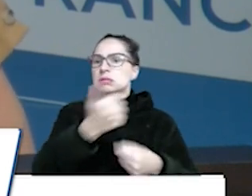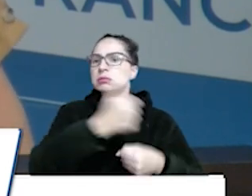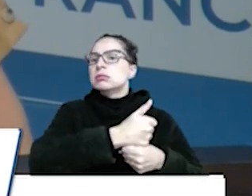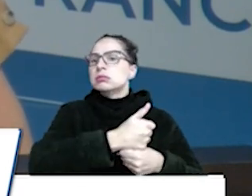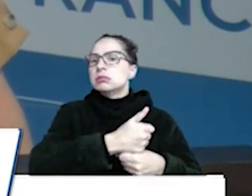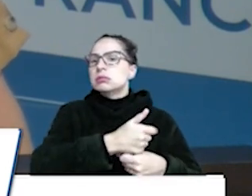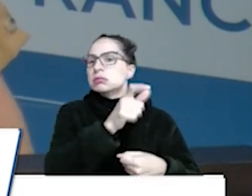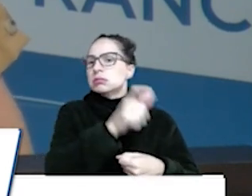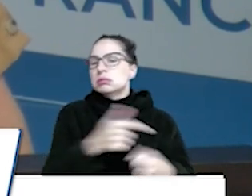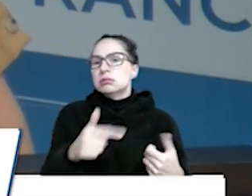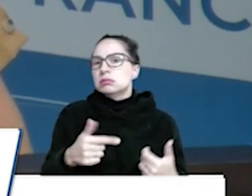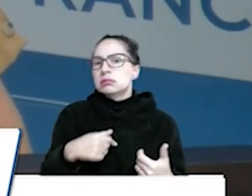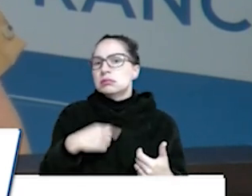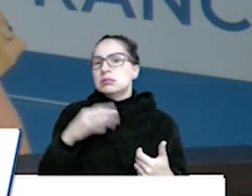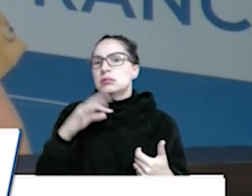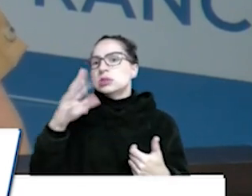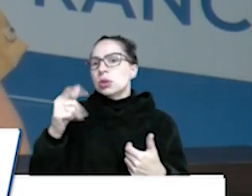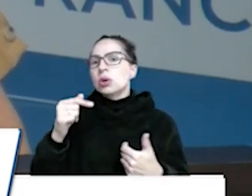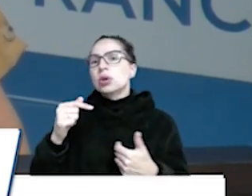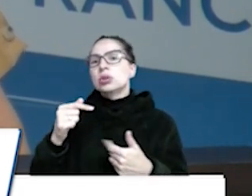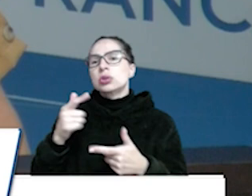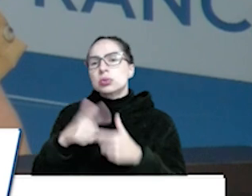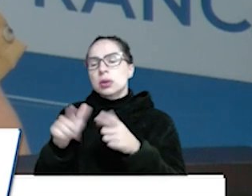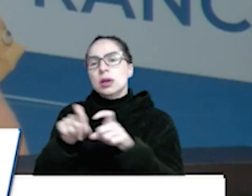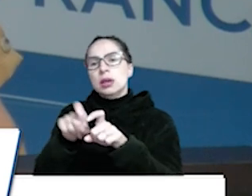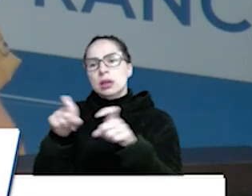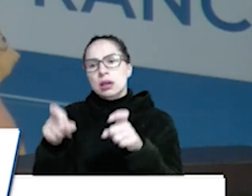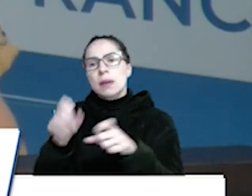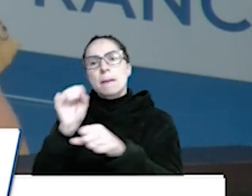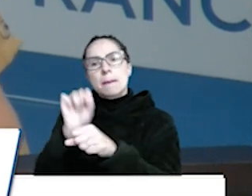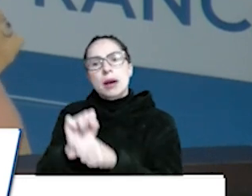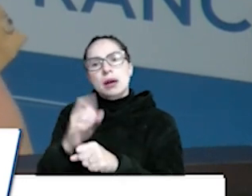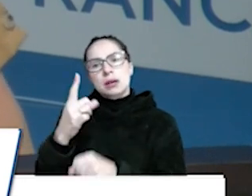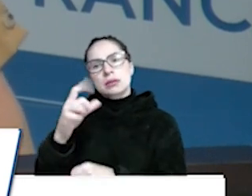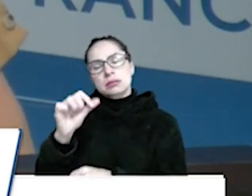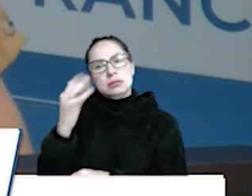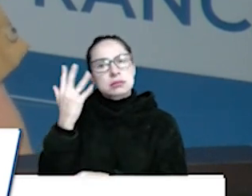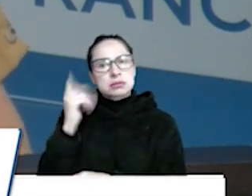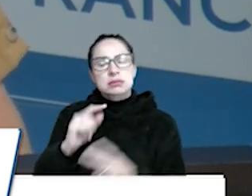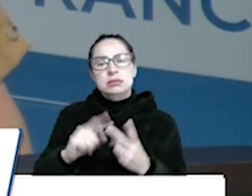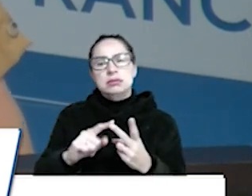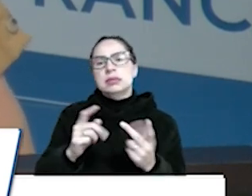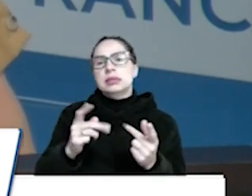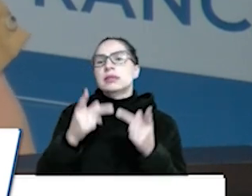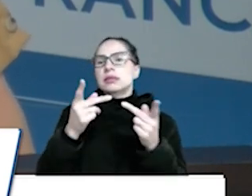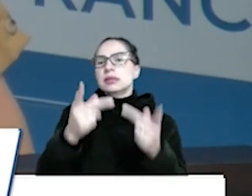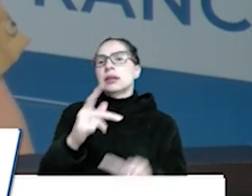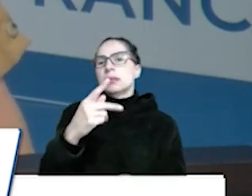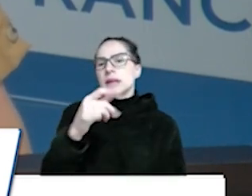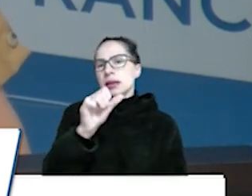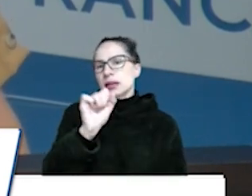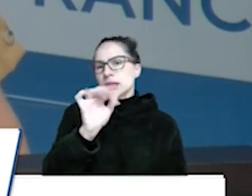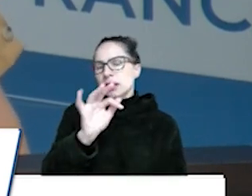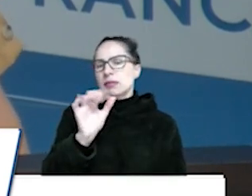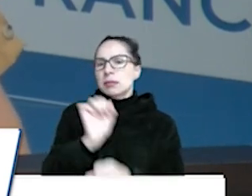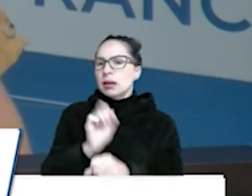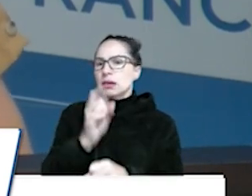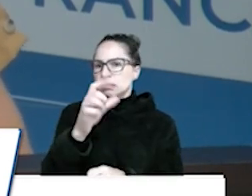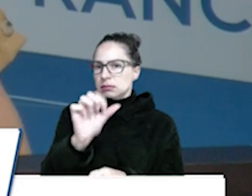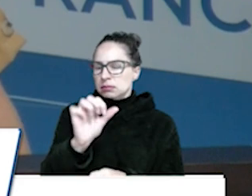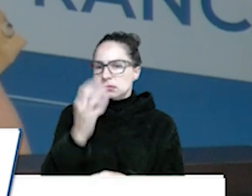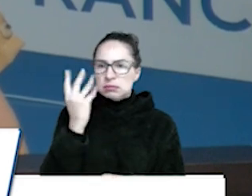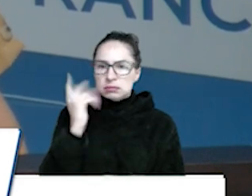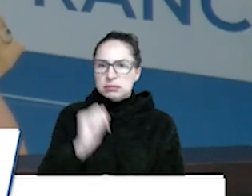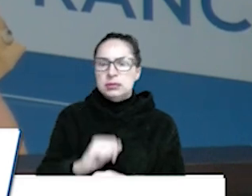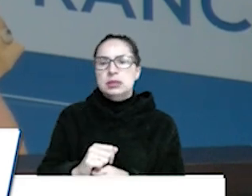Papai Nicoláus ficaram parados durante 19 dias, visita do PSF ficou parada 19 dias, coleta de